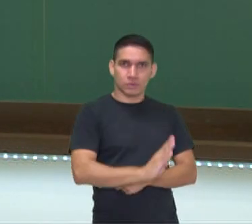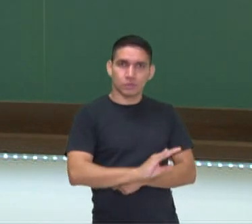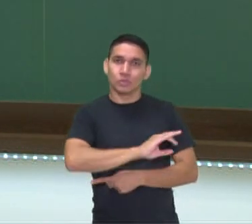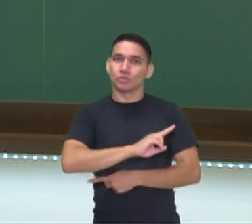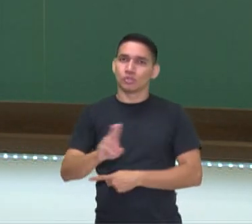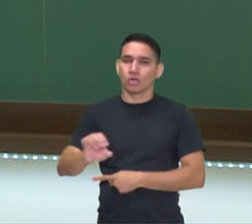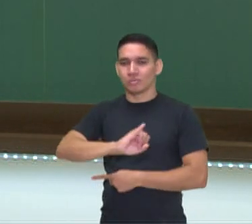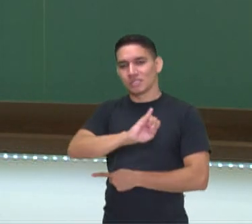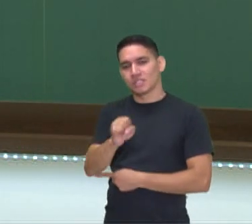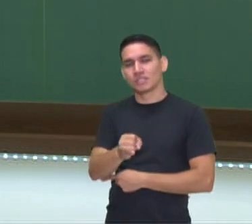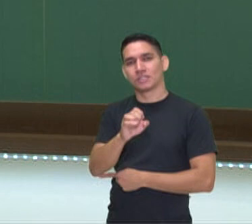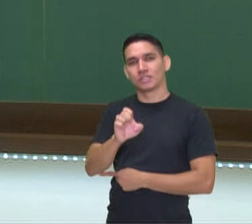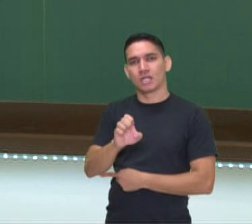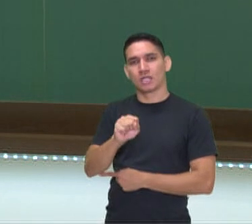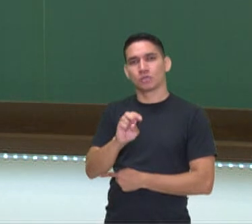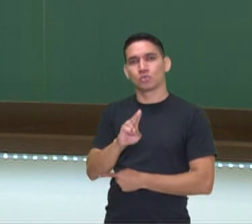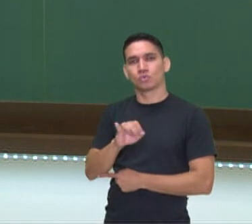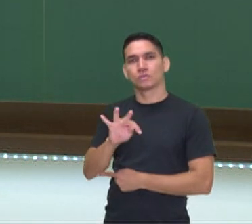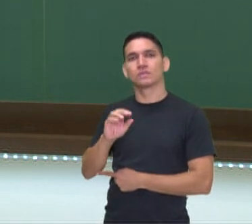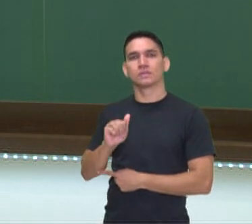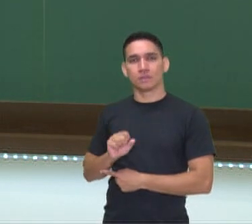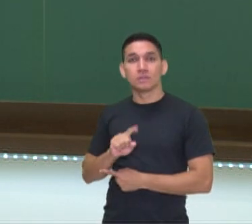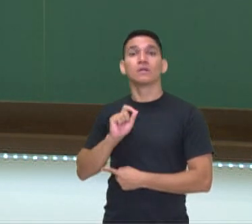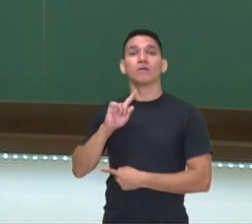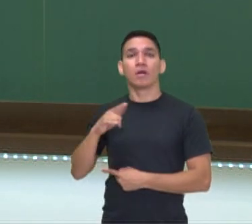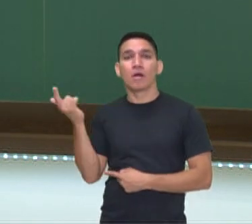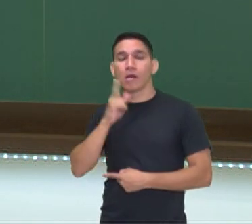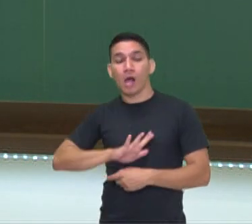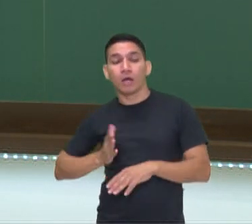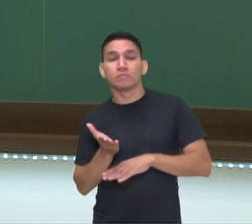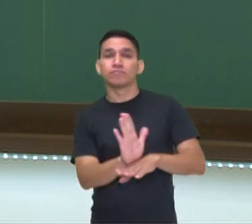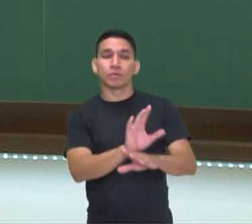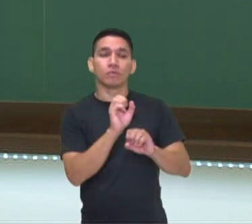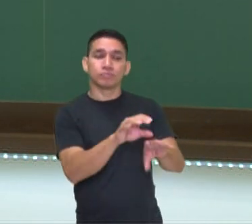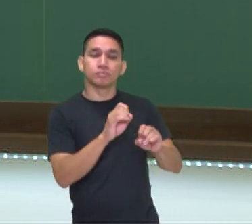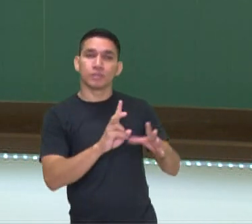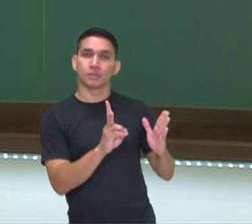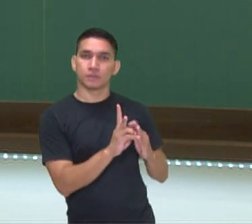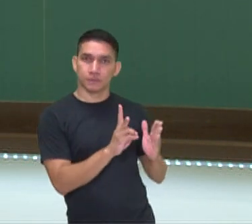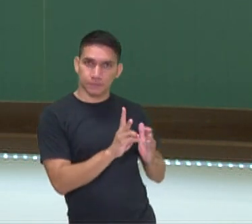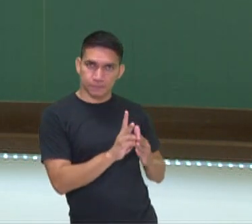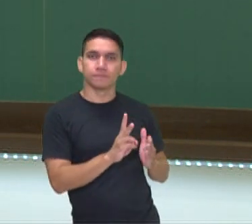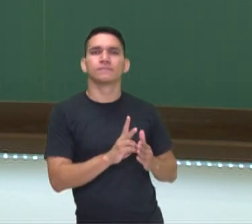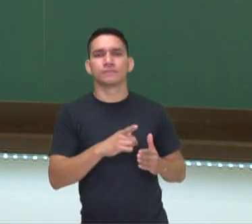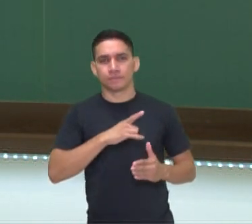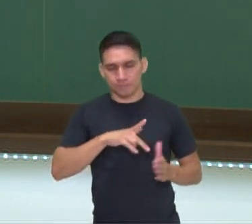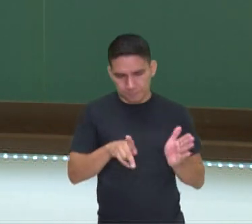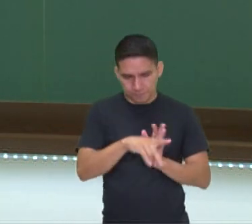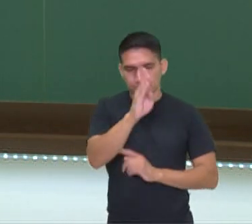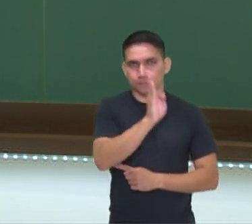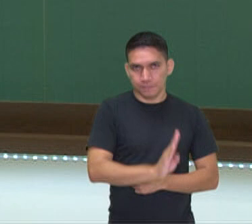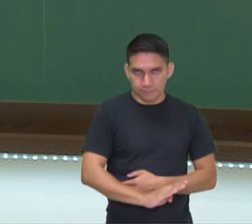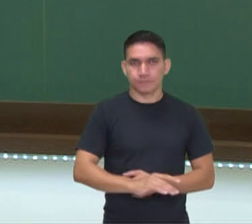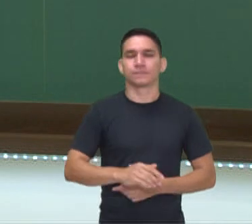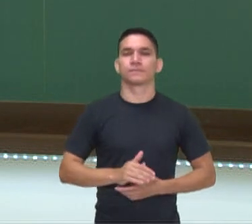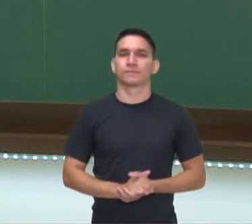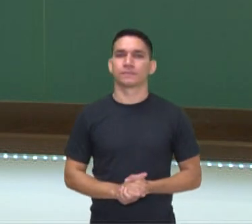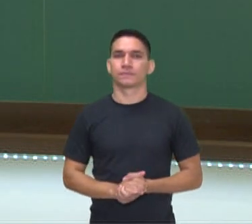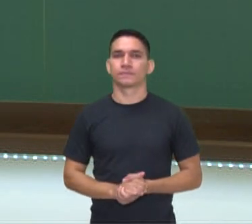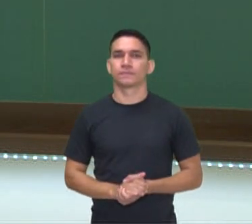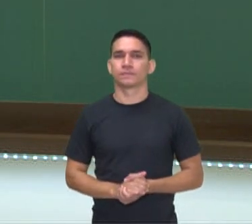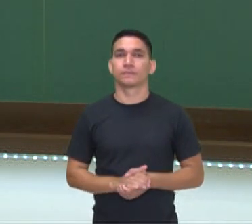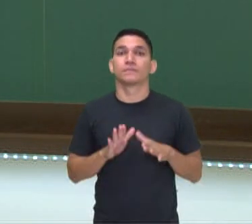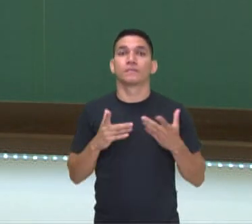jesuítas, né? Os jesuítas que ajudaram a catequizar os nossos povos aqui, né? E tornar tão